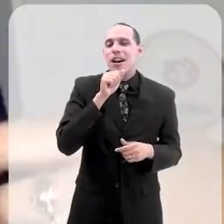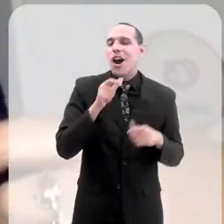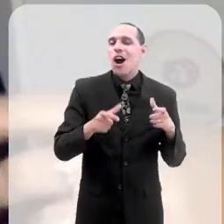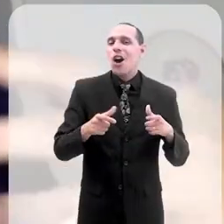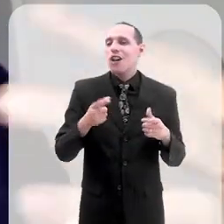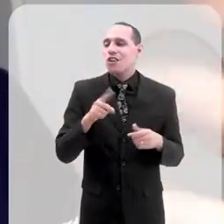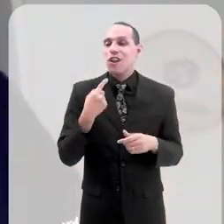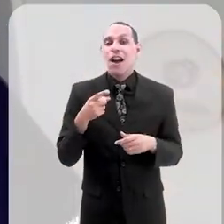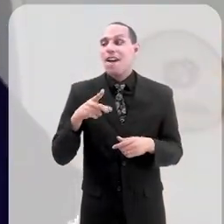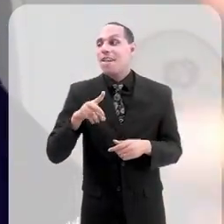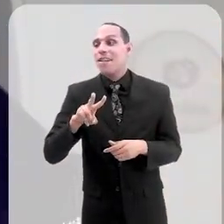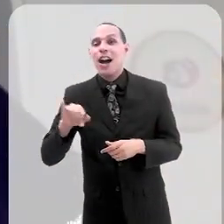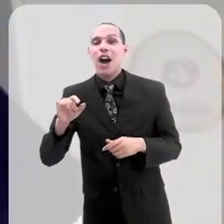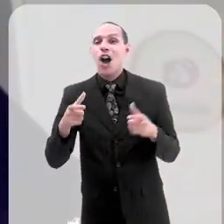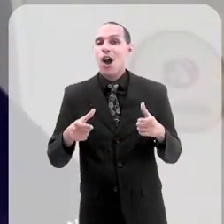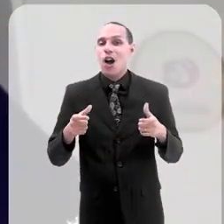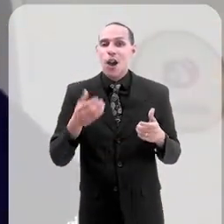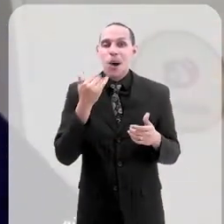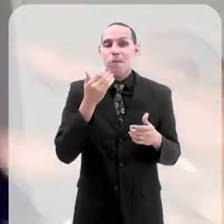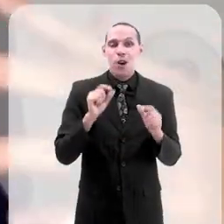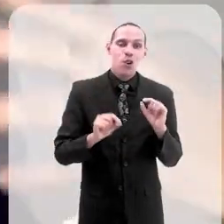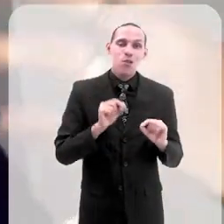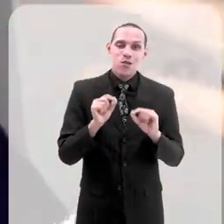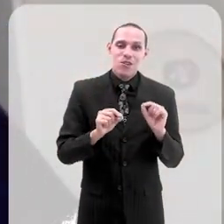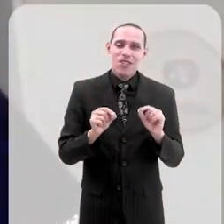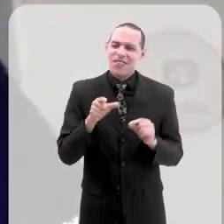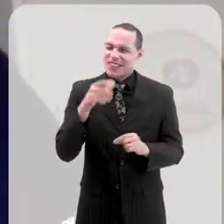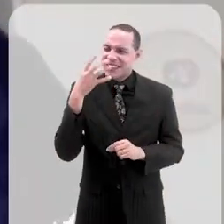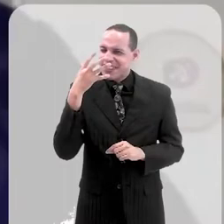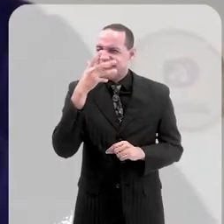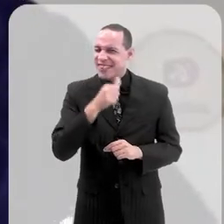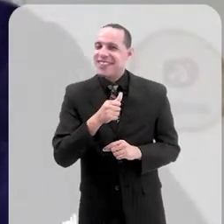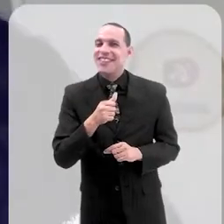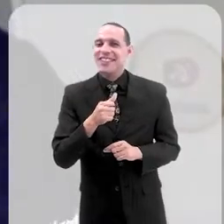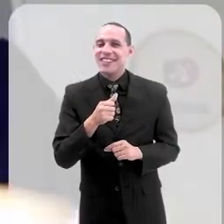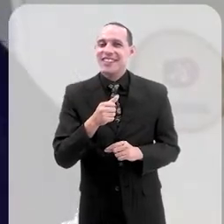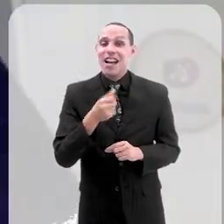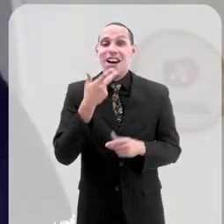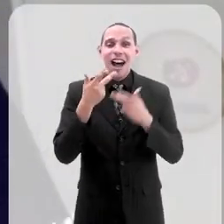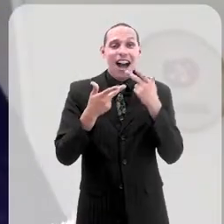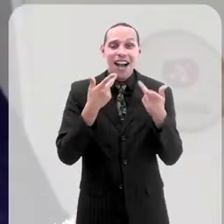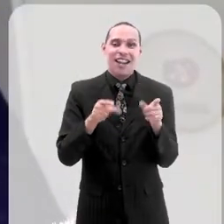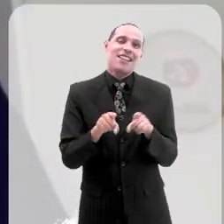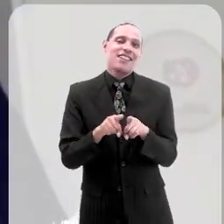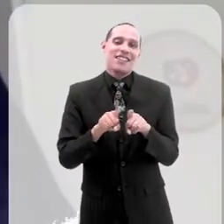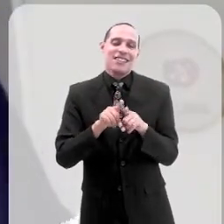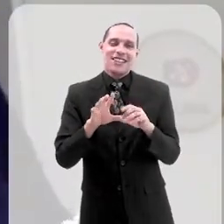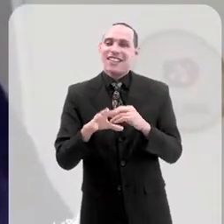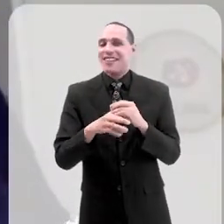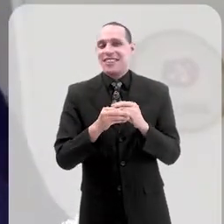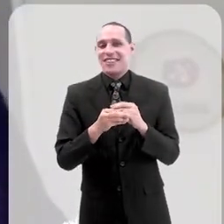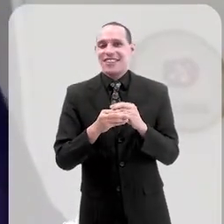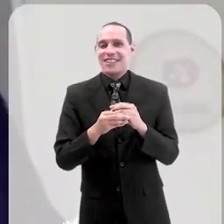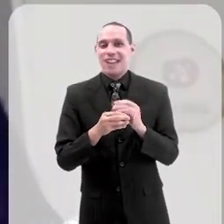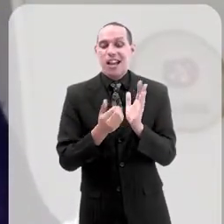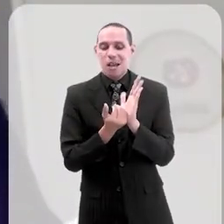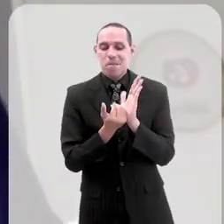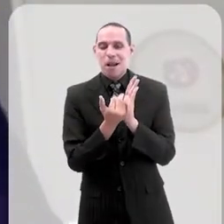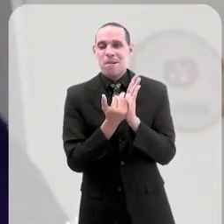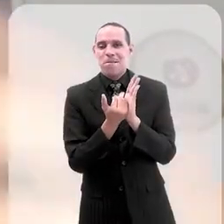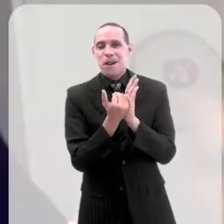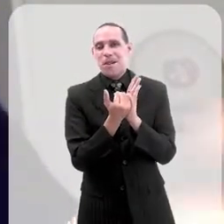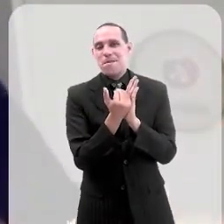O que nós vamos comer hoje? Você está bonita. Fazer comentários adicionais ou aumentar, ampliar